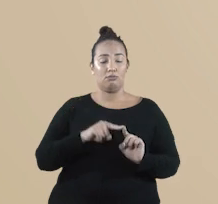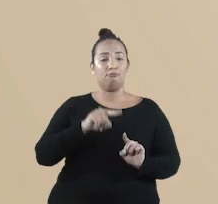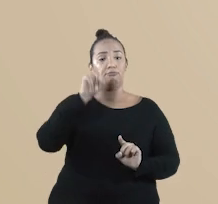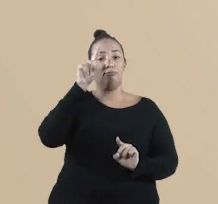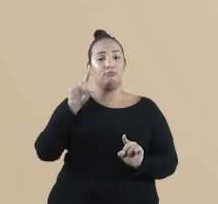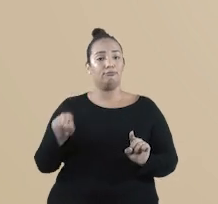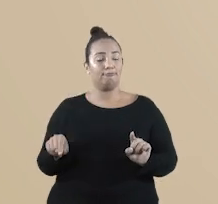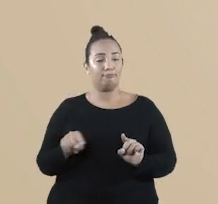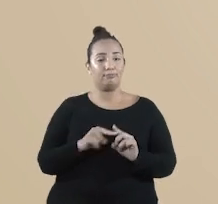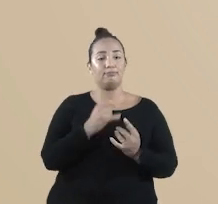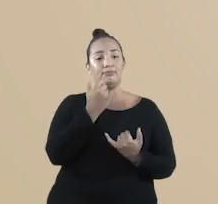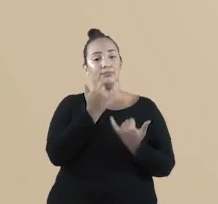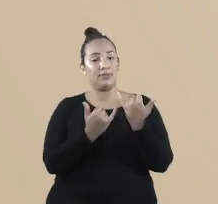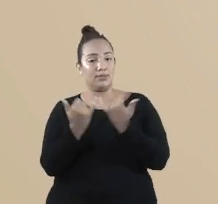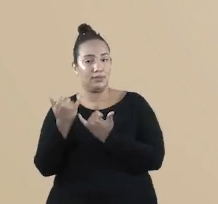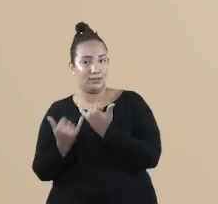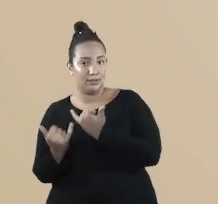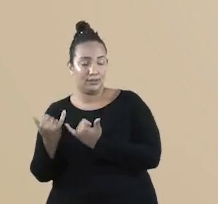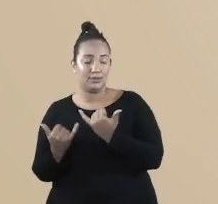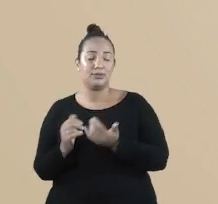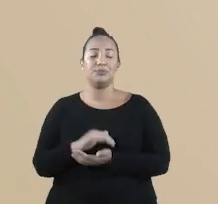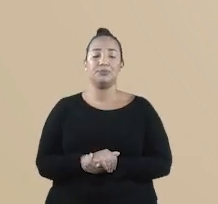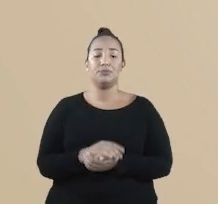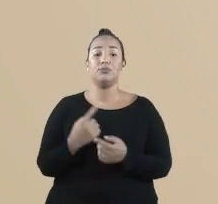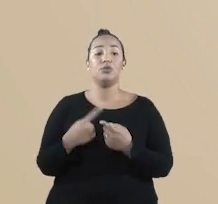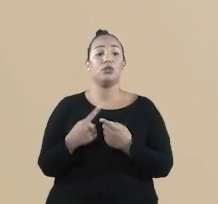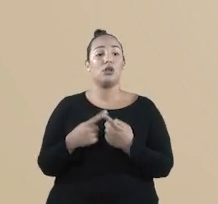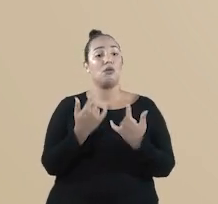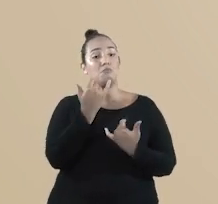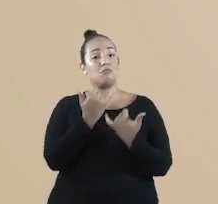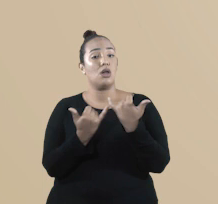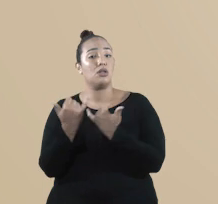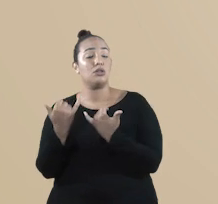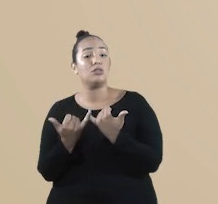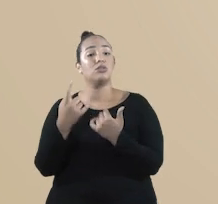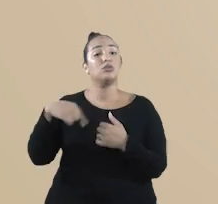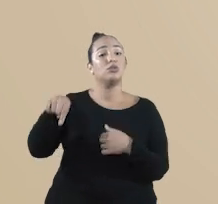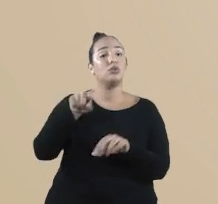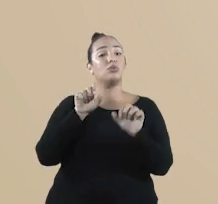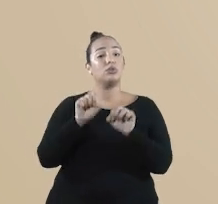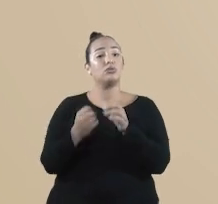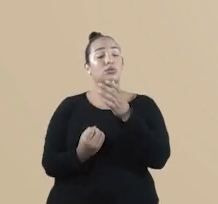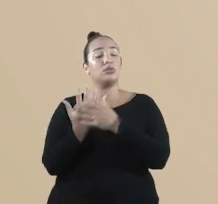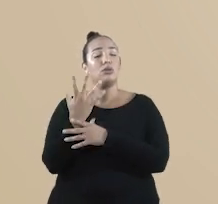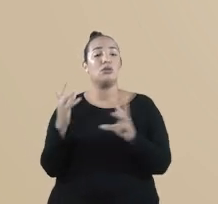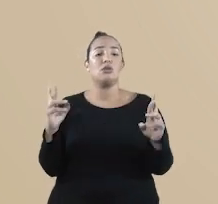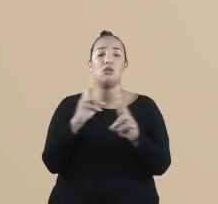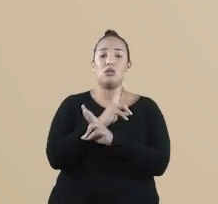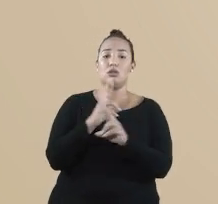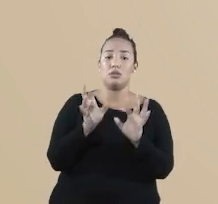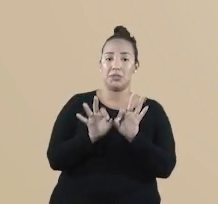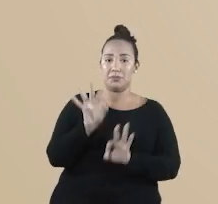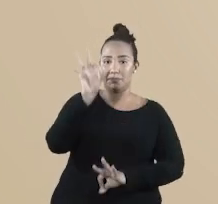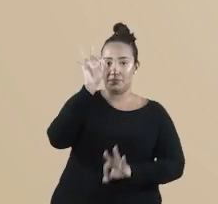triângulos semelhantes entre si. Por serem semelhantes, podemos estabelecer certas relações